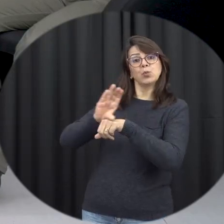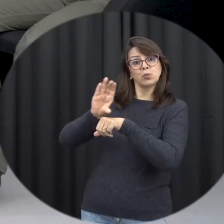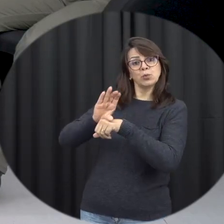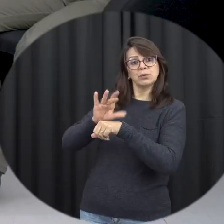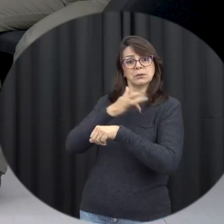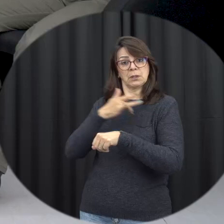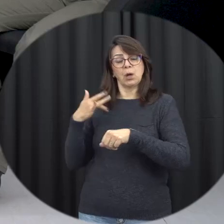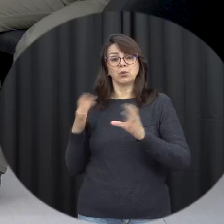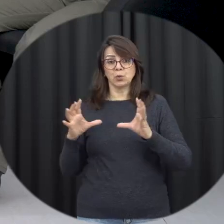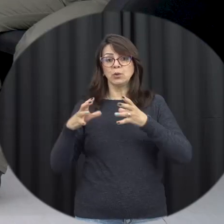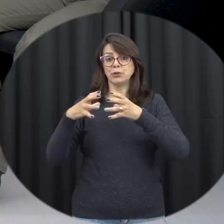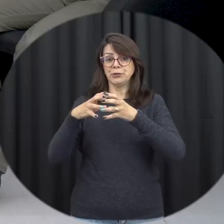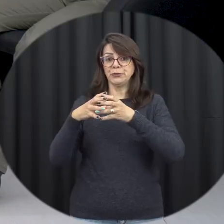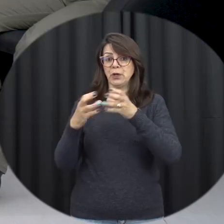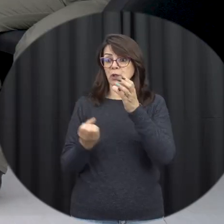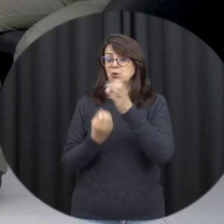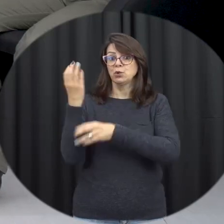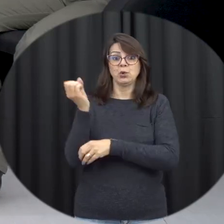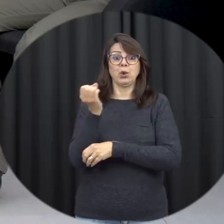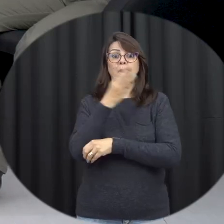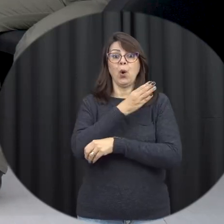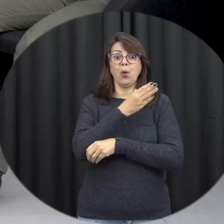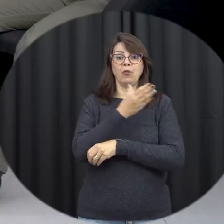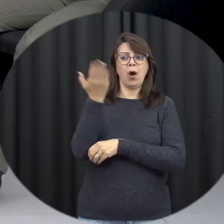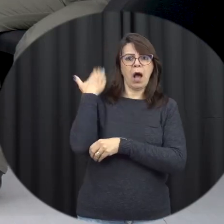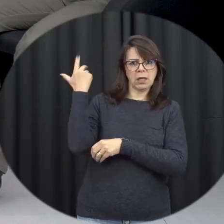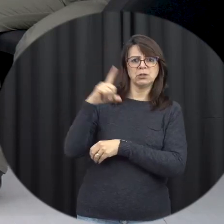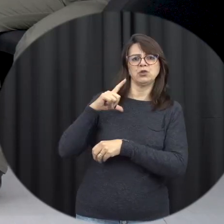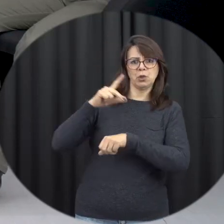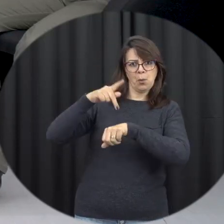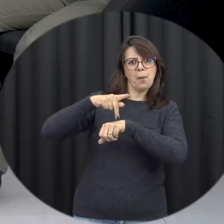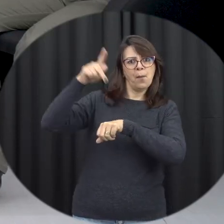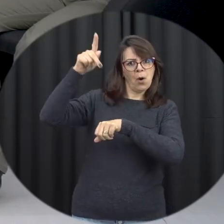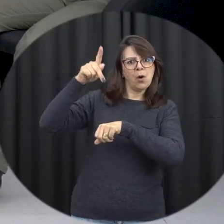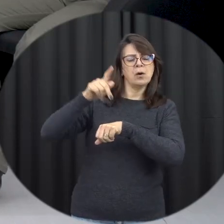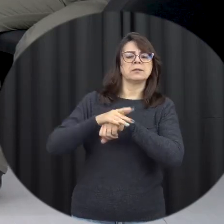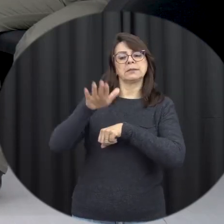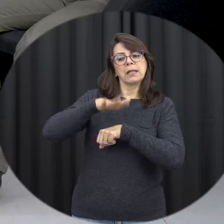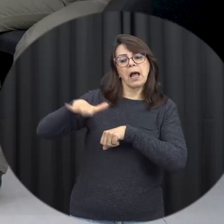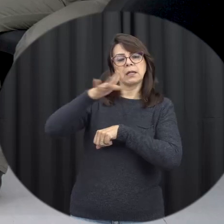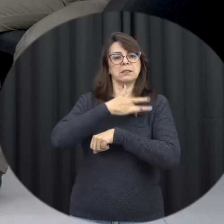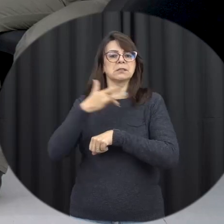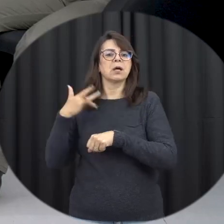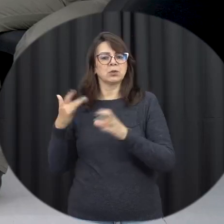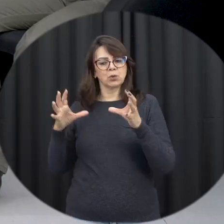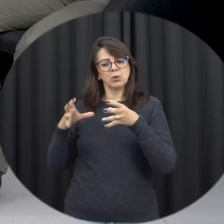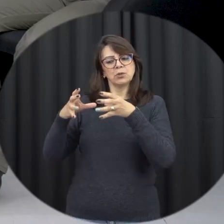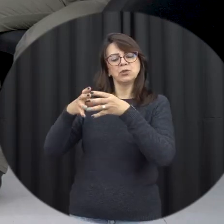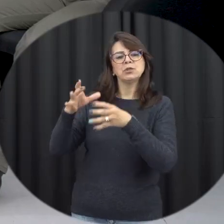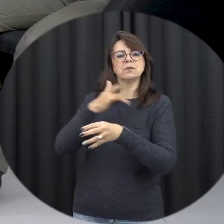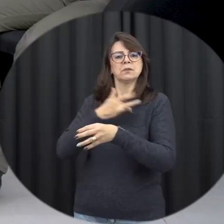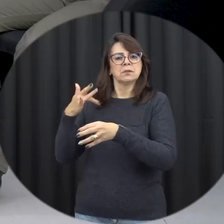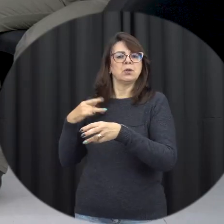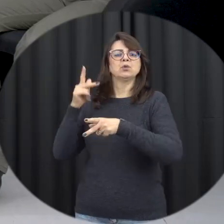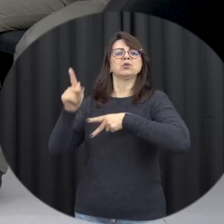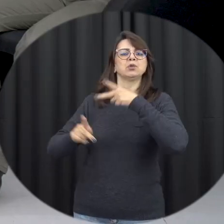foi uma profissão nova criada como graduação. Ele já existia como pós-graduação e existe em todo mundo como pós-graduação na área da